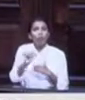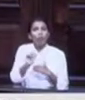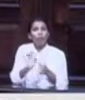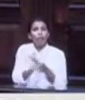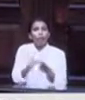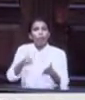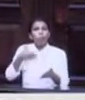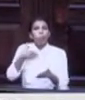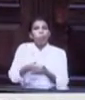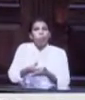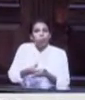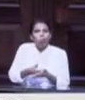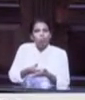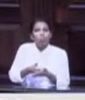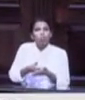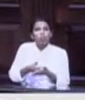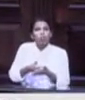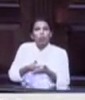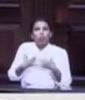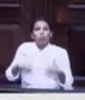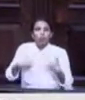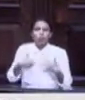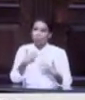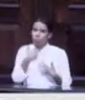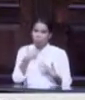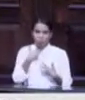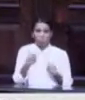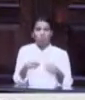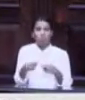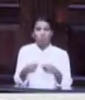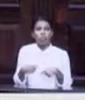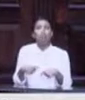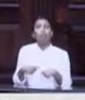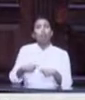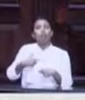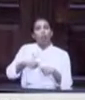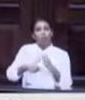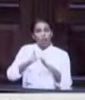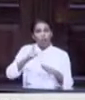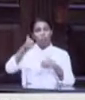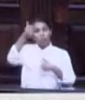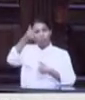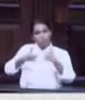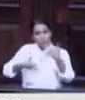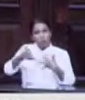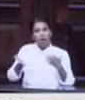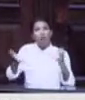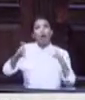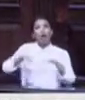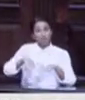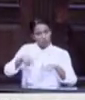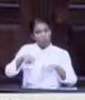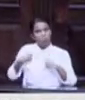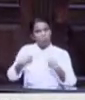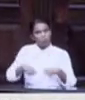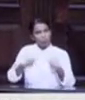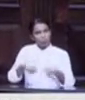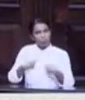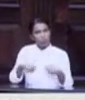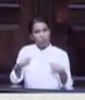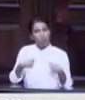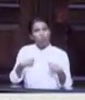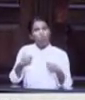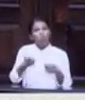prorrogação ou não desse regime. Isso tem que ser trazido novamente à discussão aqui na Assembleia Legislativa, e eu gostaria de subscrever com a